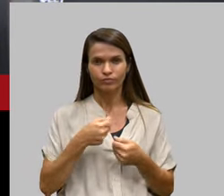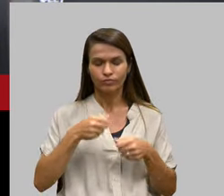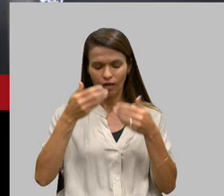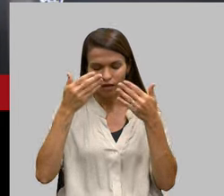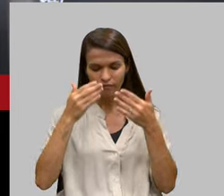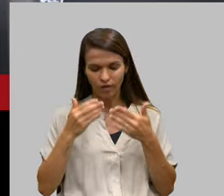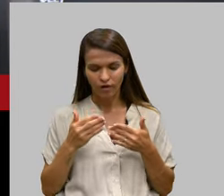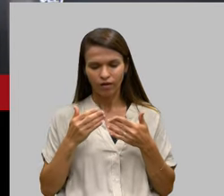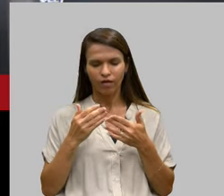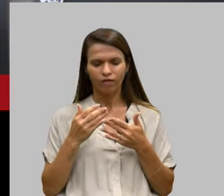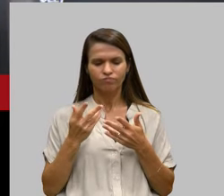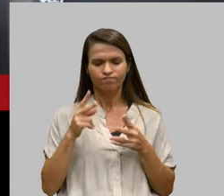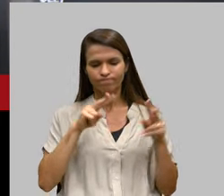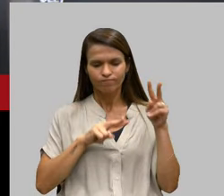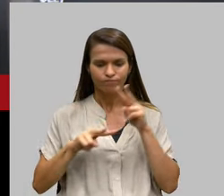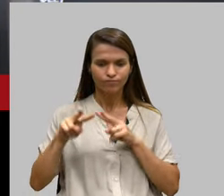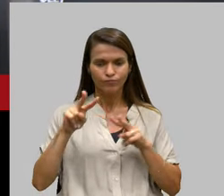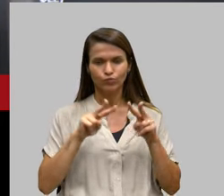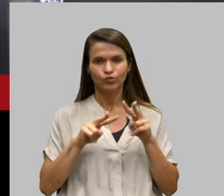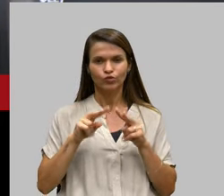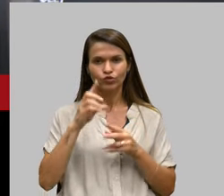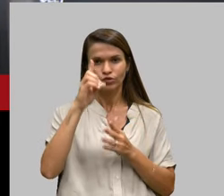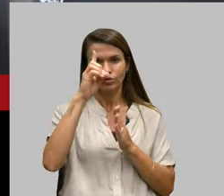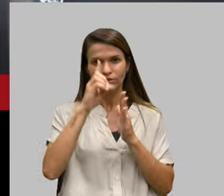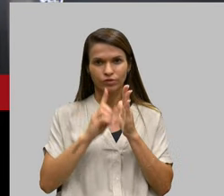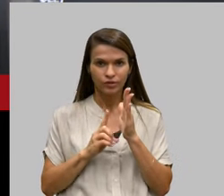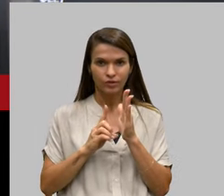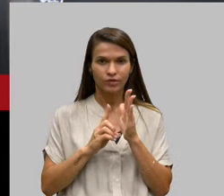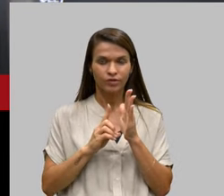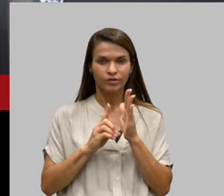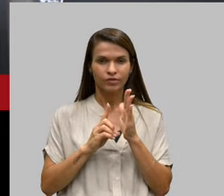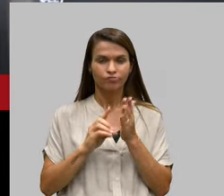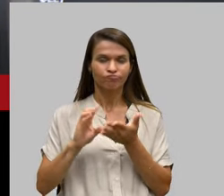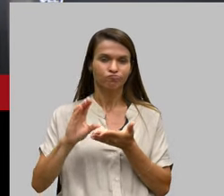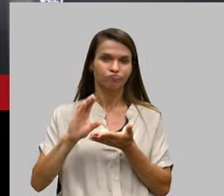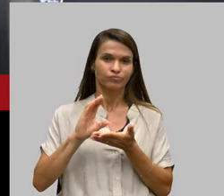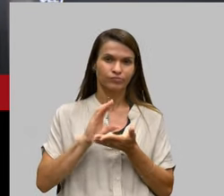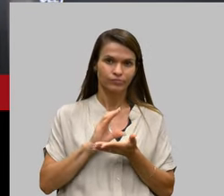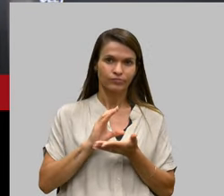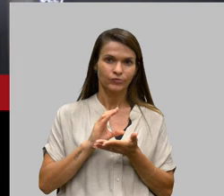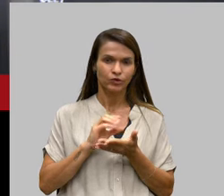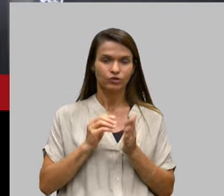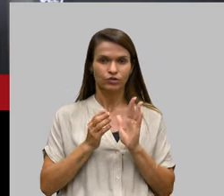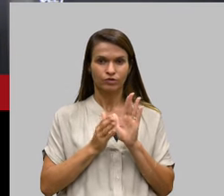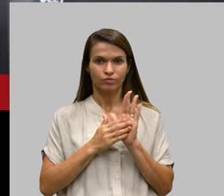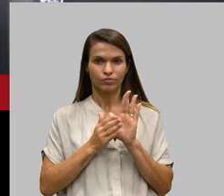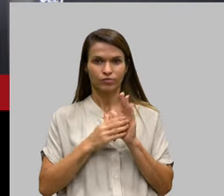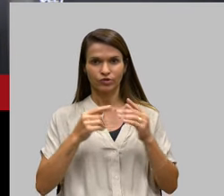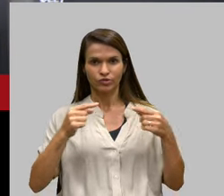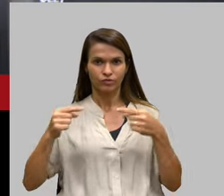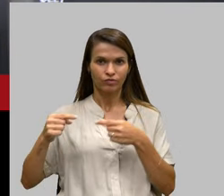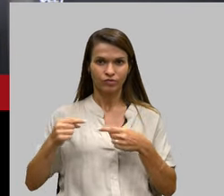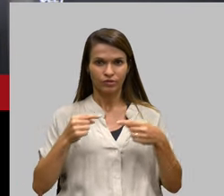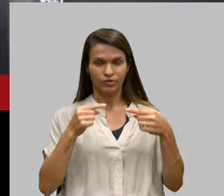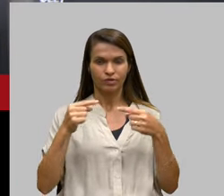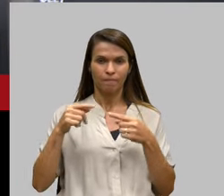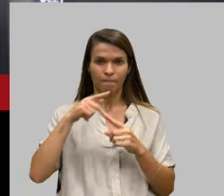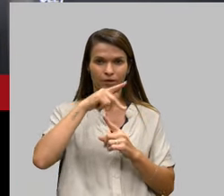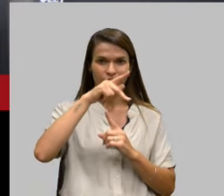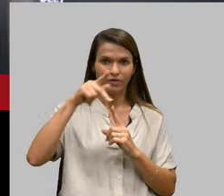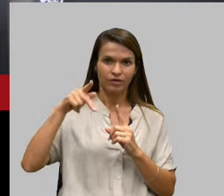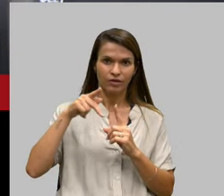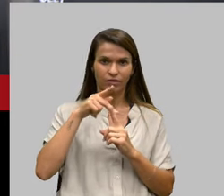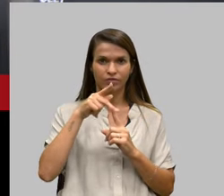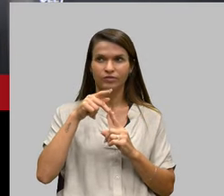direito previdenciário e não só o financeiro quando a gente se propõe a discutir previdência isso sim